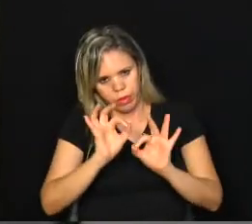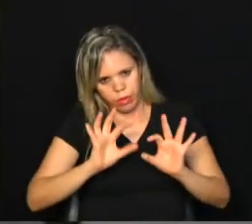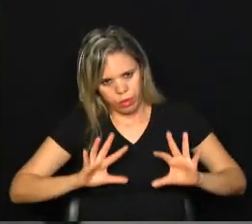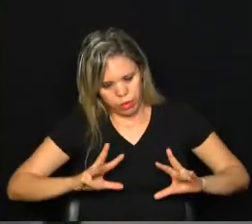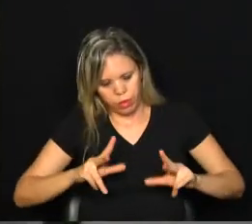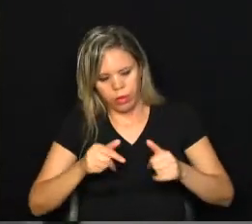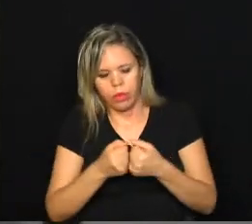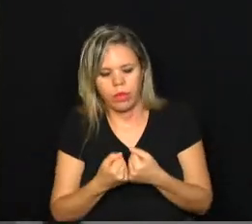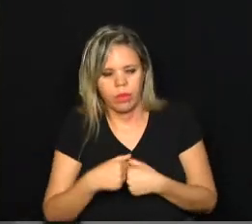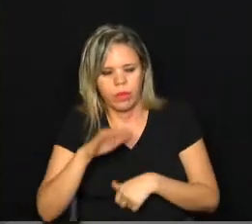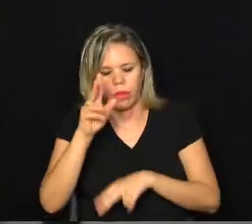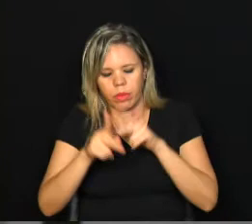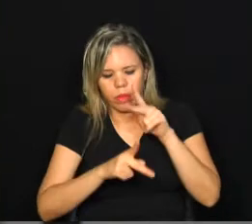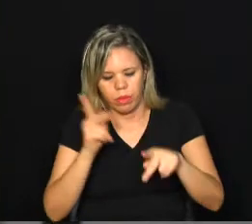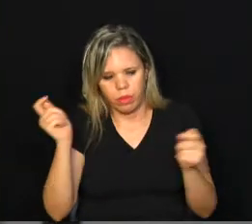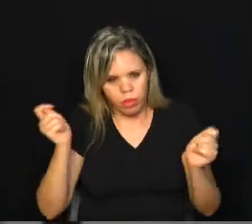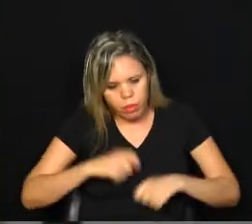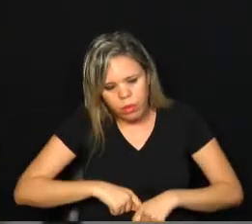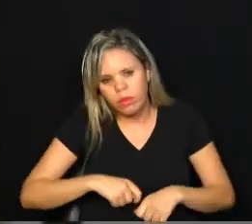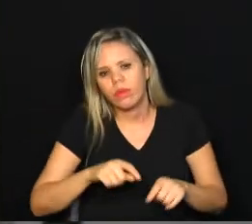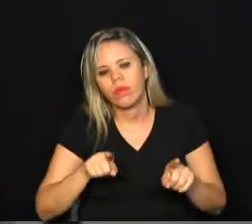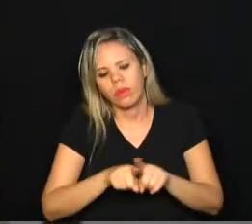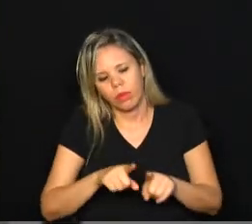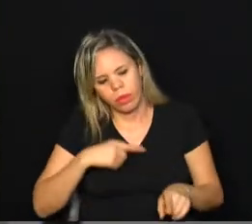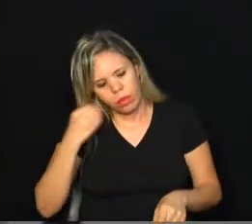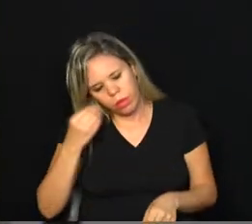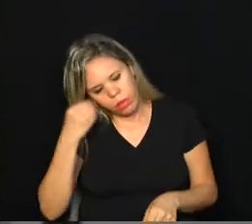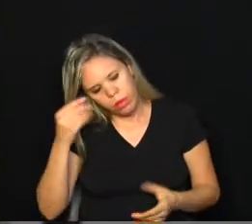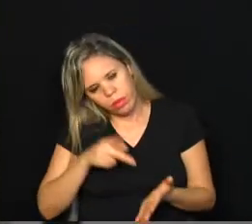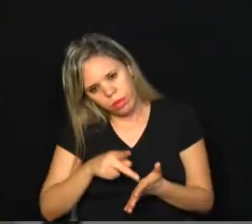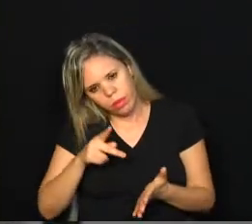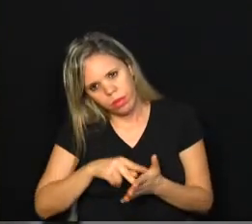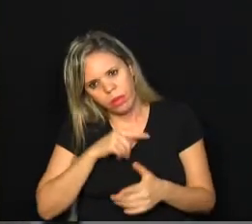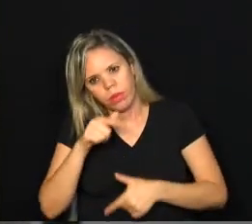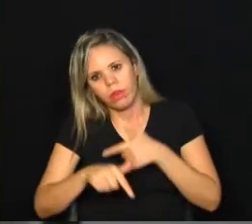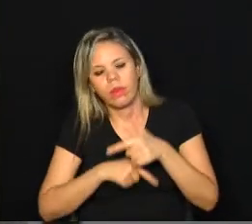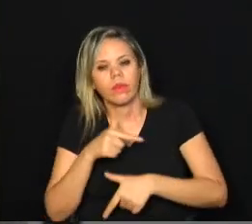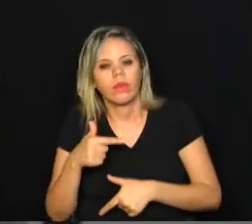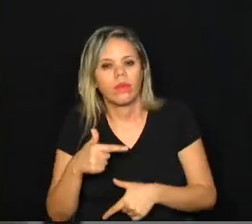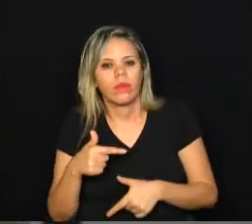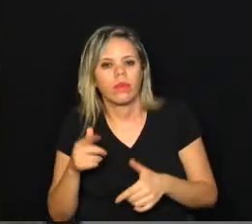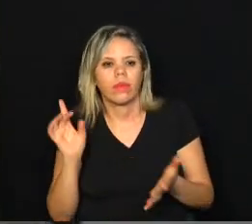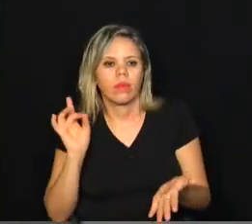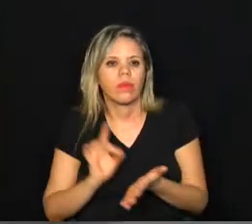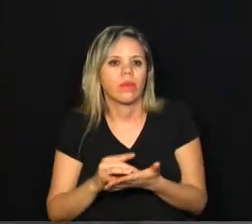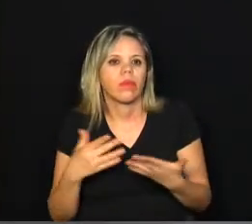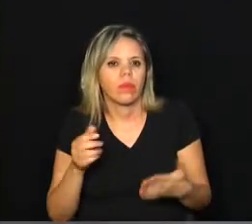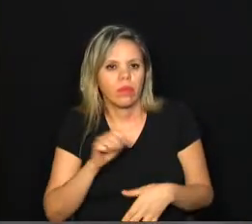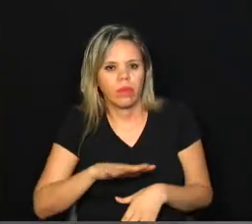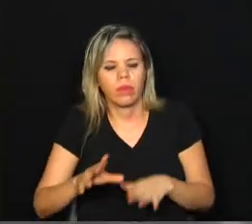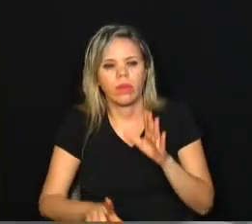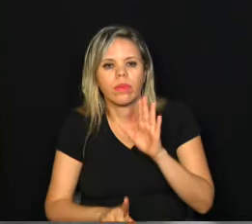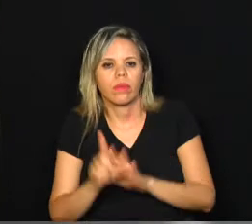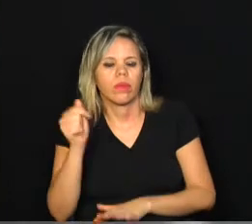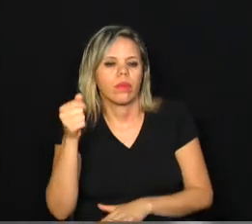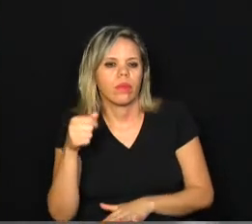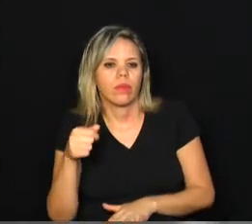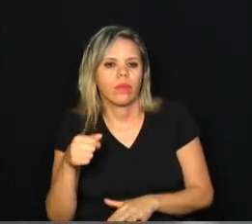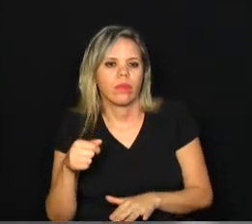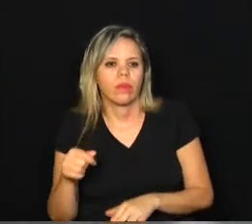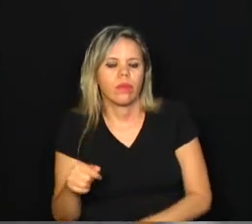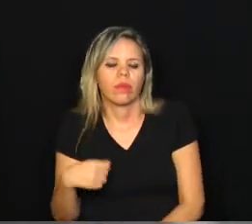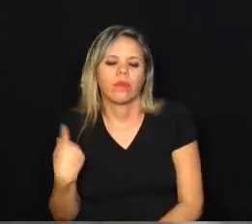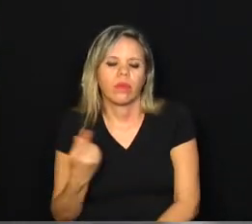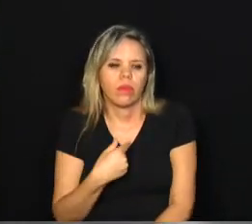todos, mais gente capacitada para, na verdade, trabalhar de uma forma mais eficiente e gerar mais riqueza e mais recursos para todos.